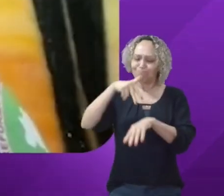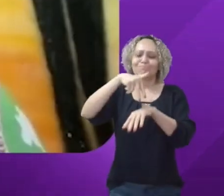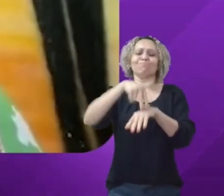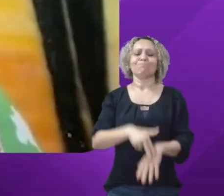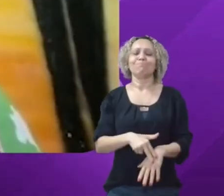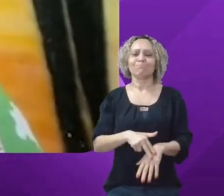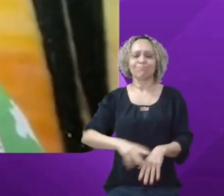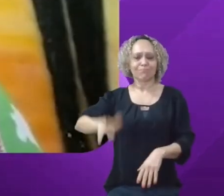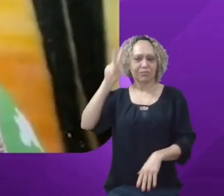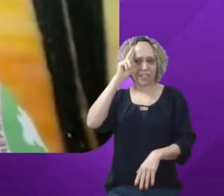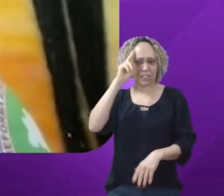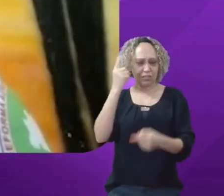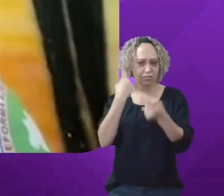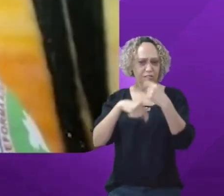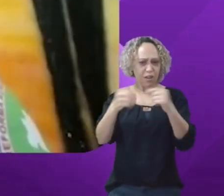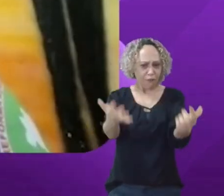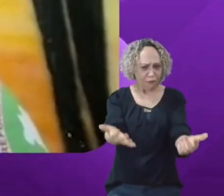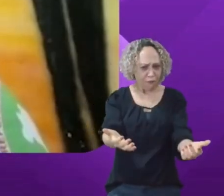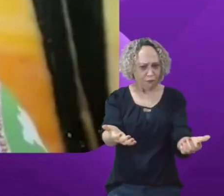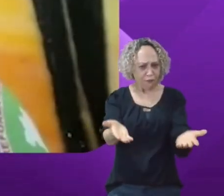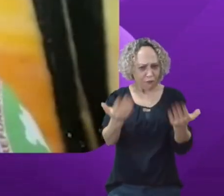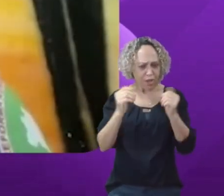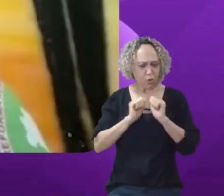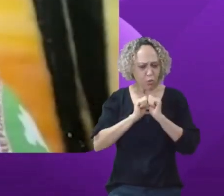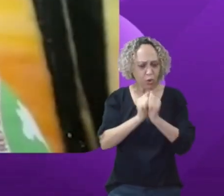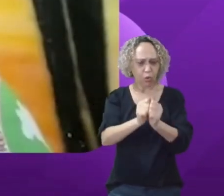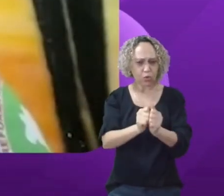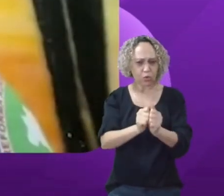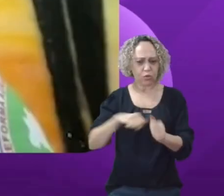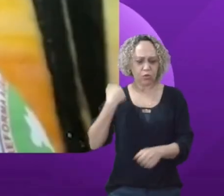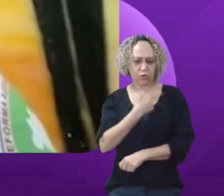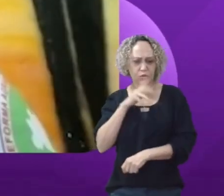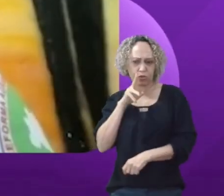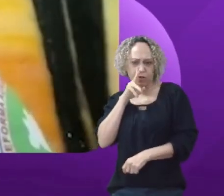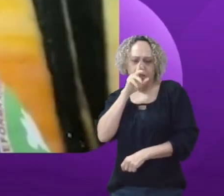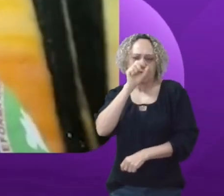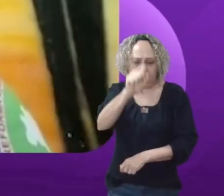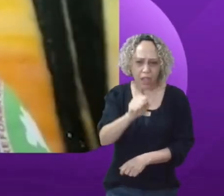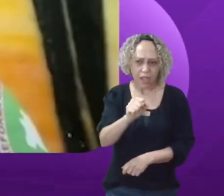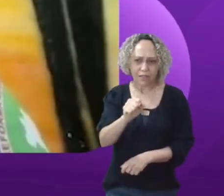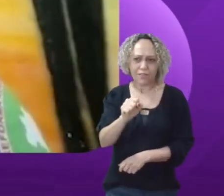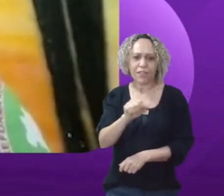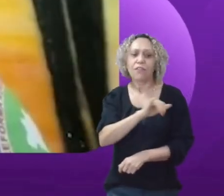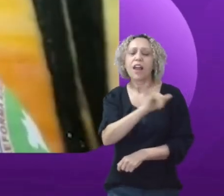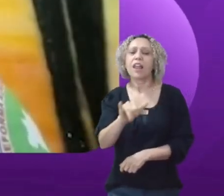venha conosco, nos fortalecer e dizer que elas por elas sempre